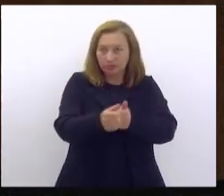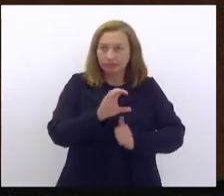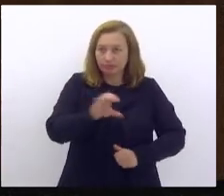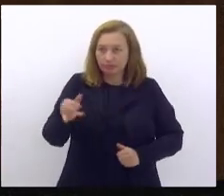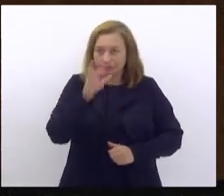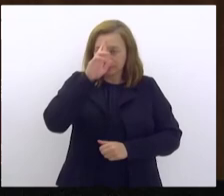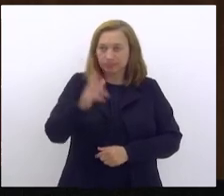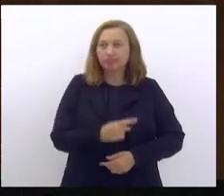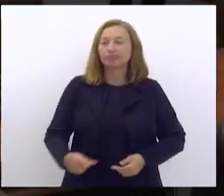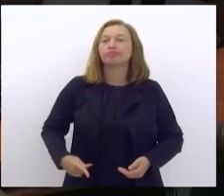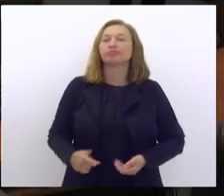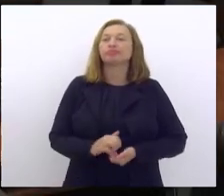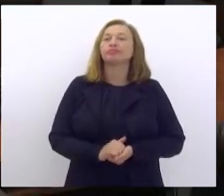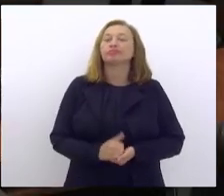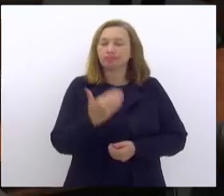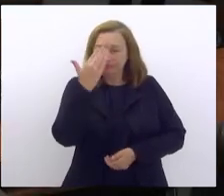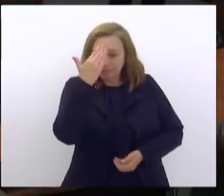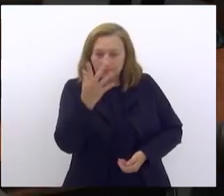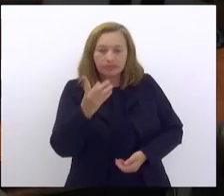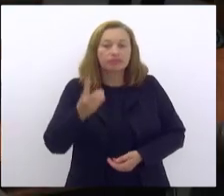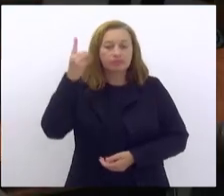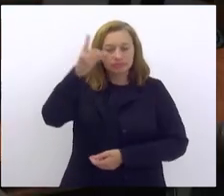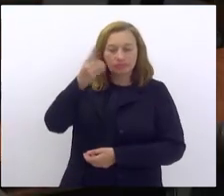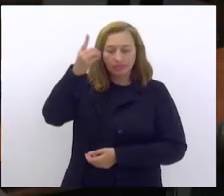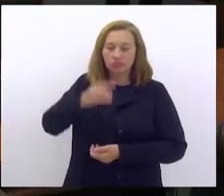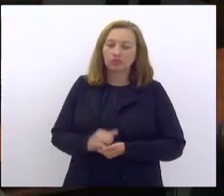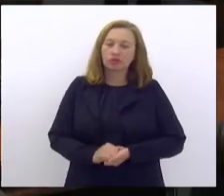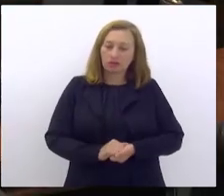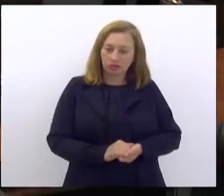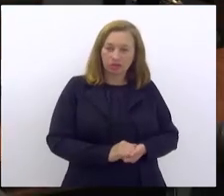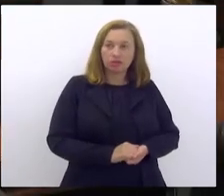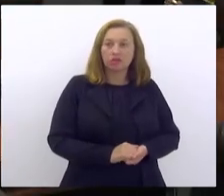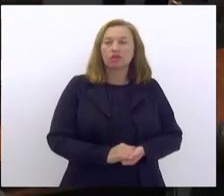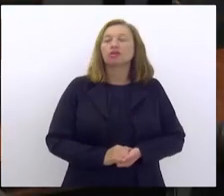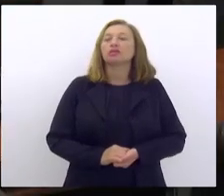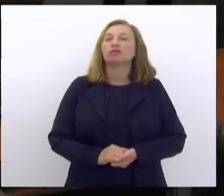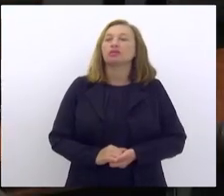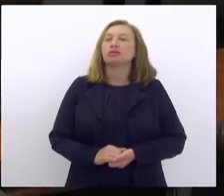CCJ. Muito obrigado, deputada.